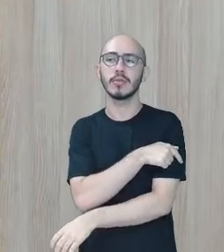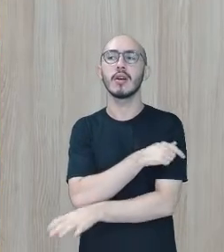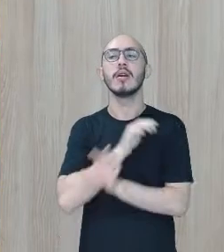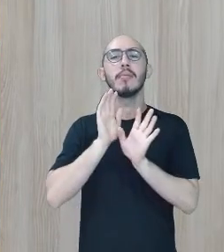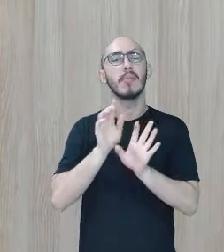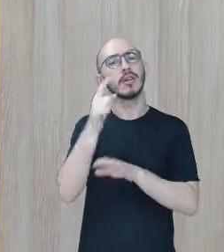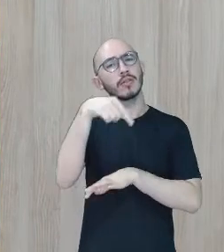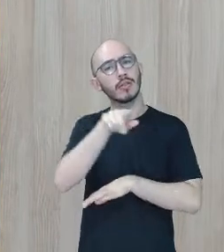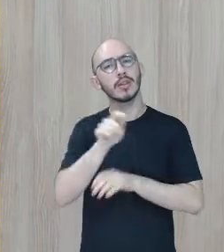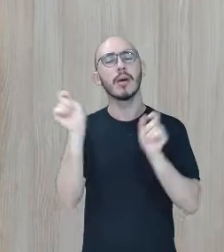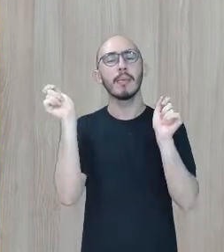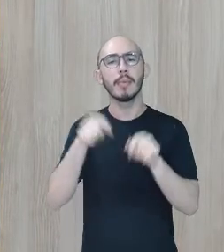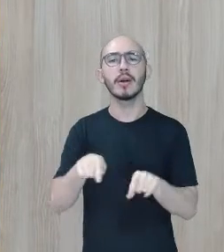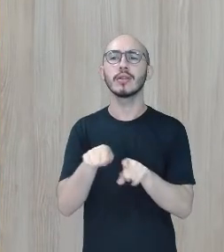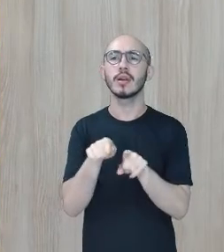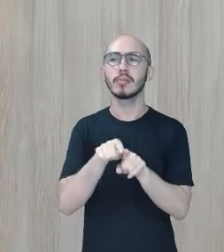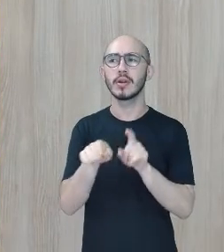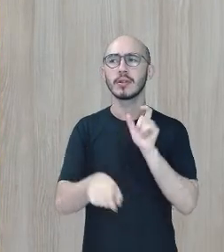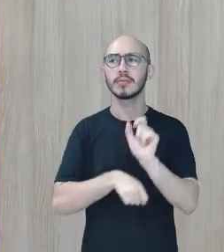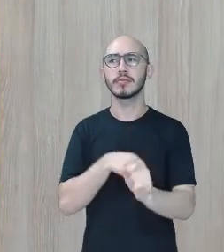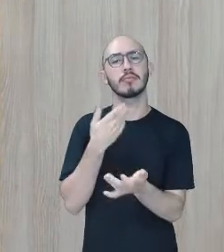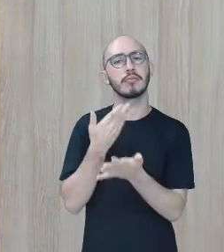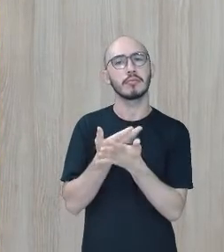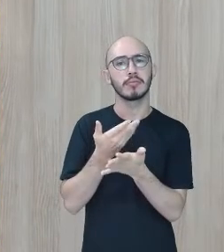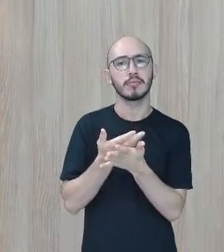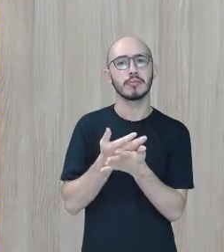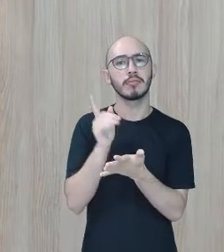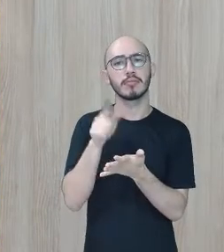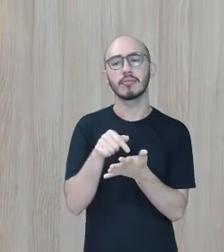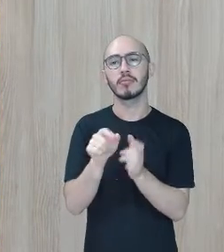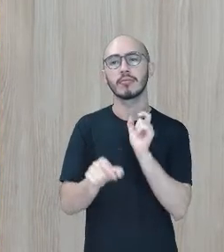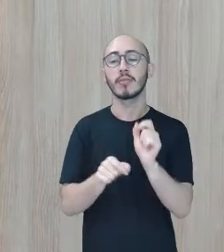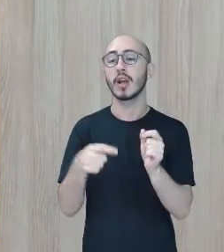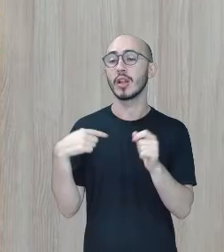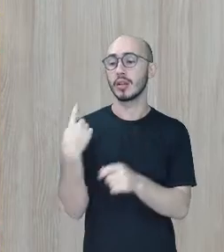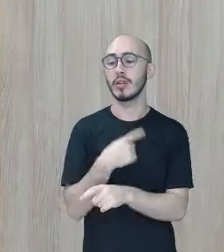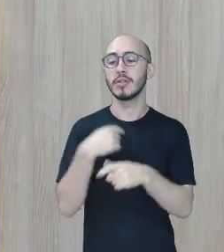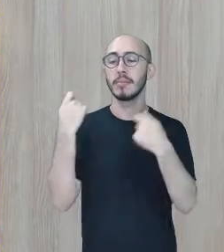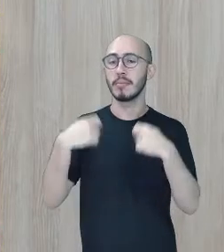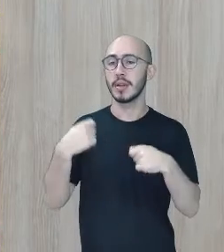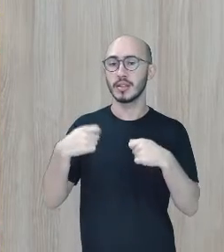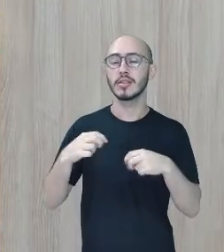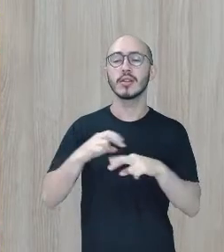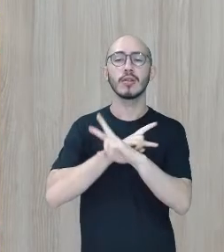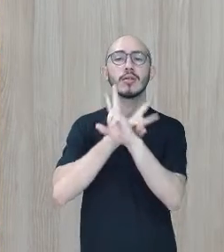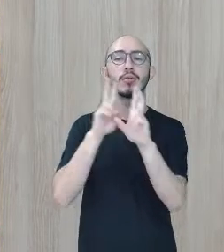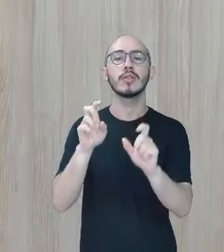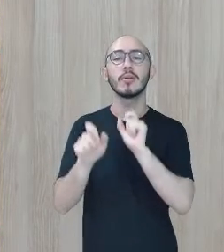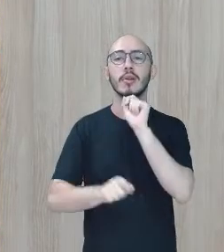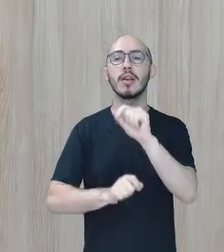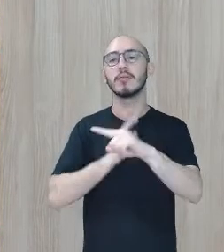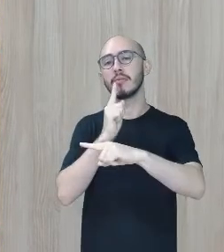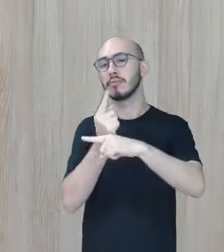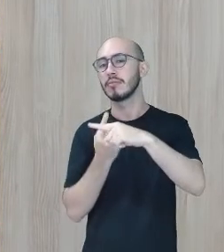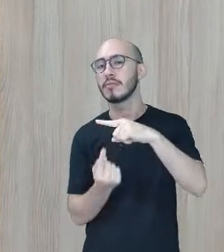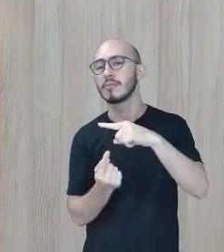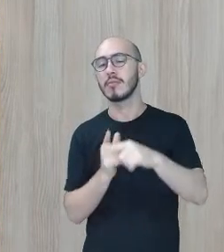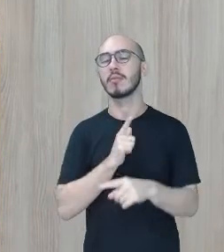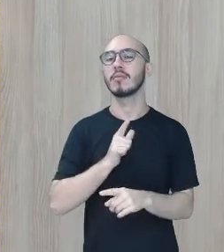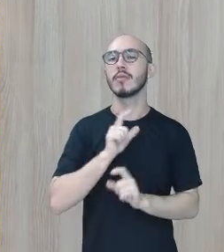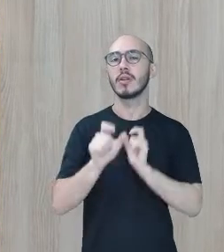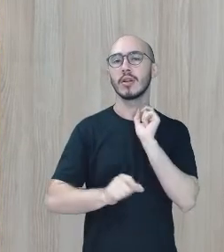ano, mas na metade lá do assunto a gente vai precisar de resolver uma fração, de um